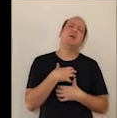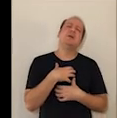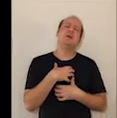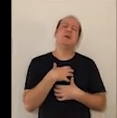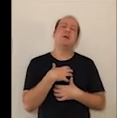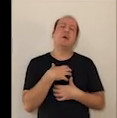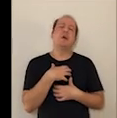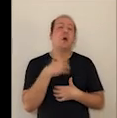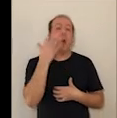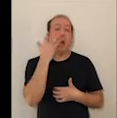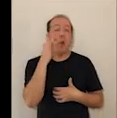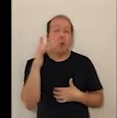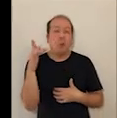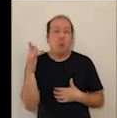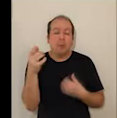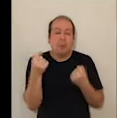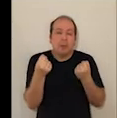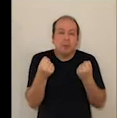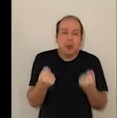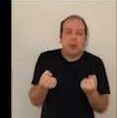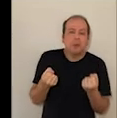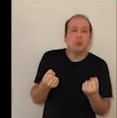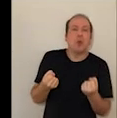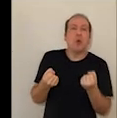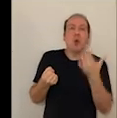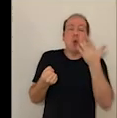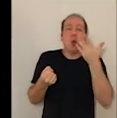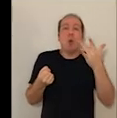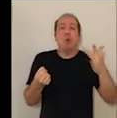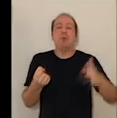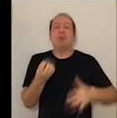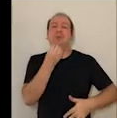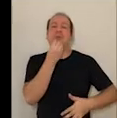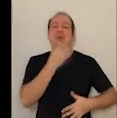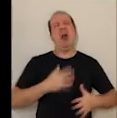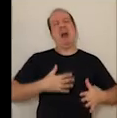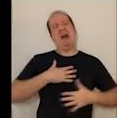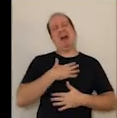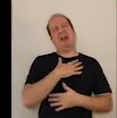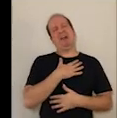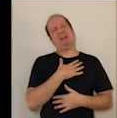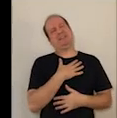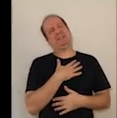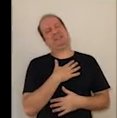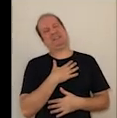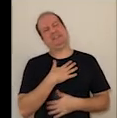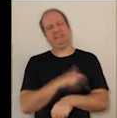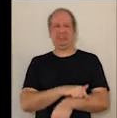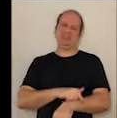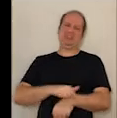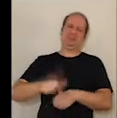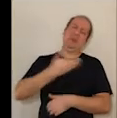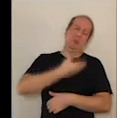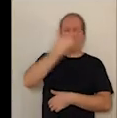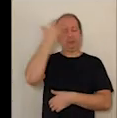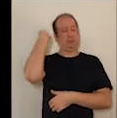Ouro. Ouro pesado. Ouro do bom. Ah, ah, ah, gente, um amigo